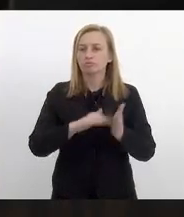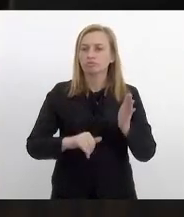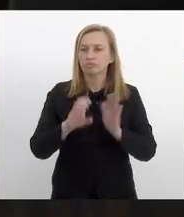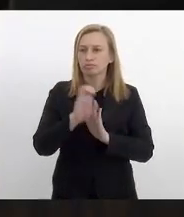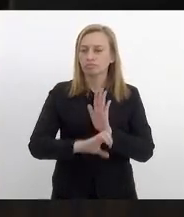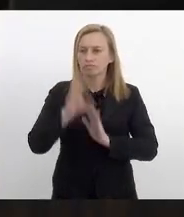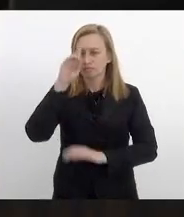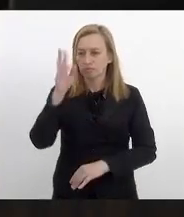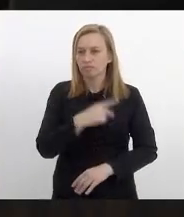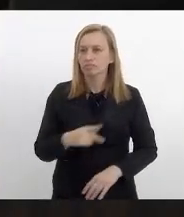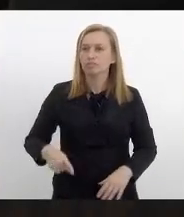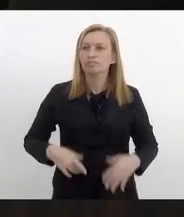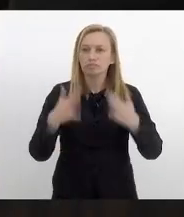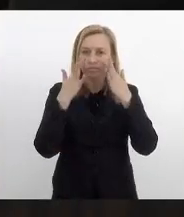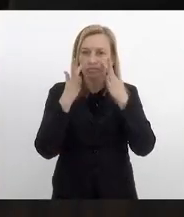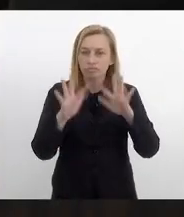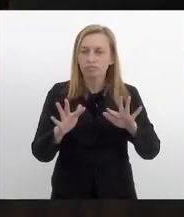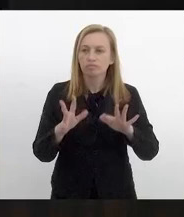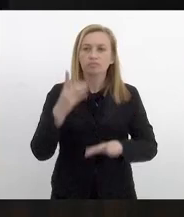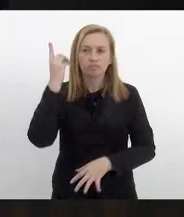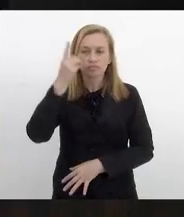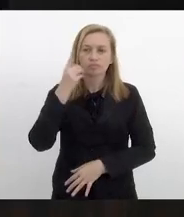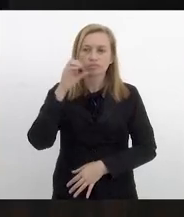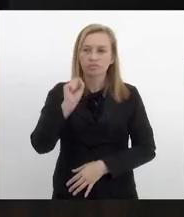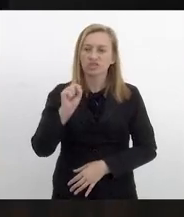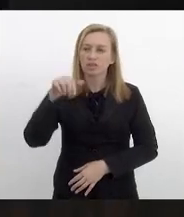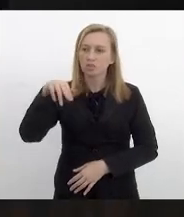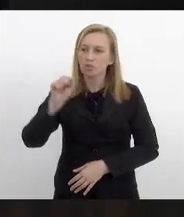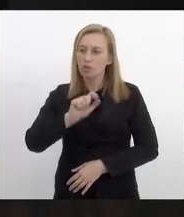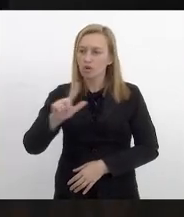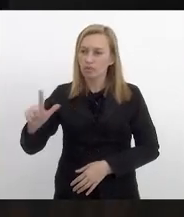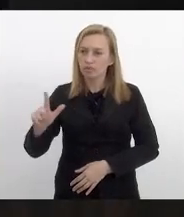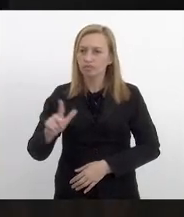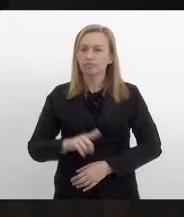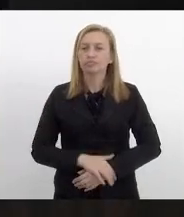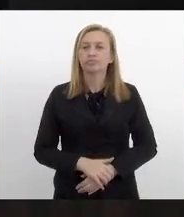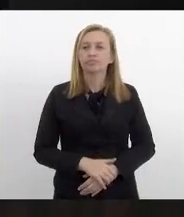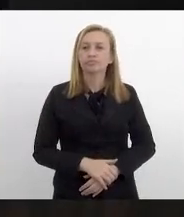presidente. Chama a atenção do deputado Samuel Malafaia.